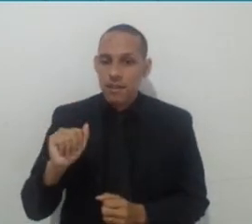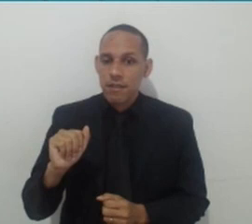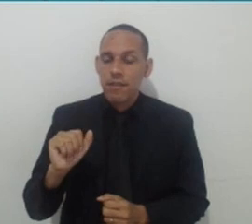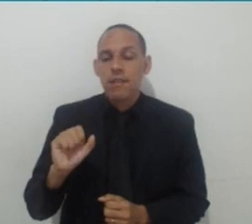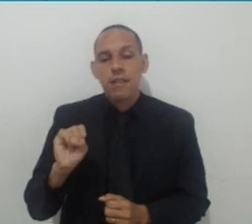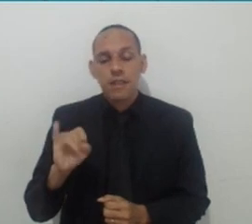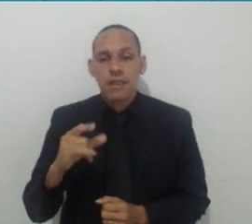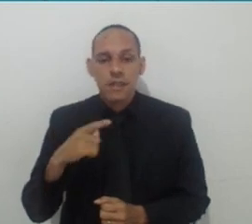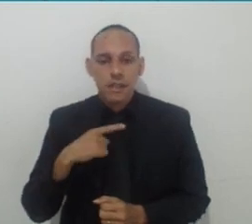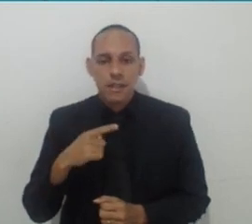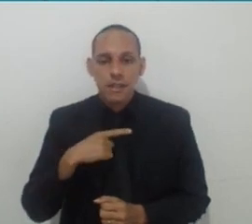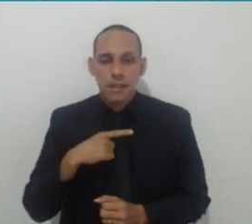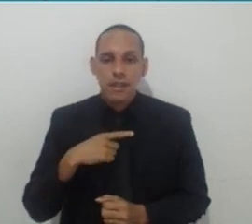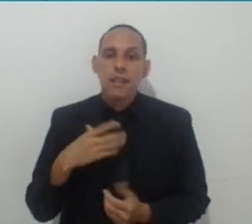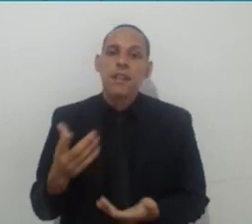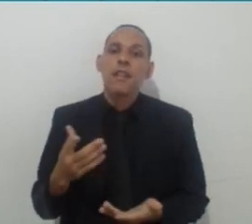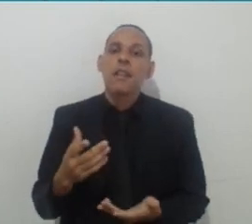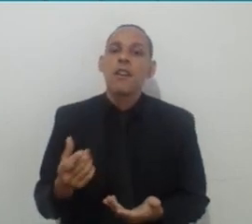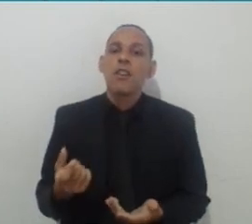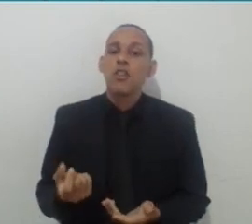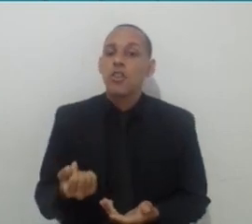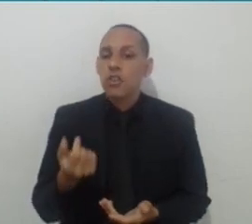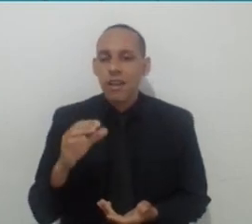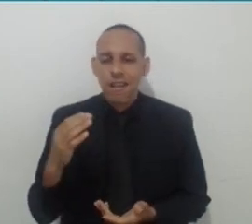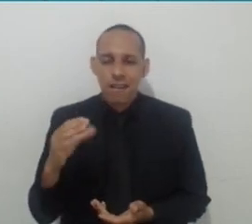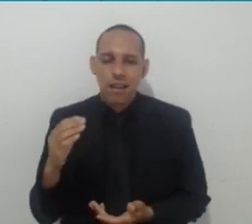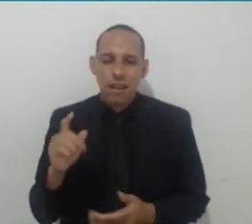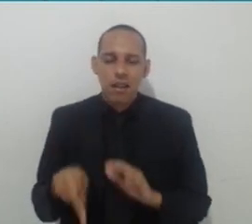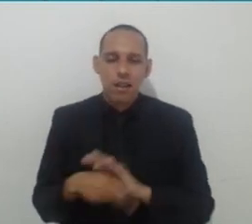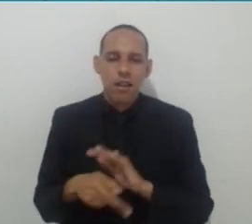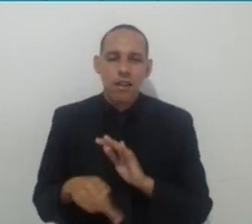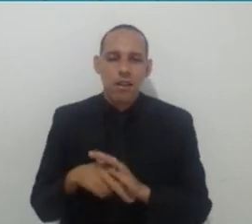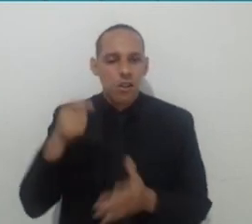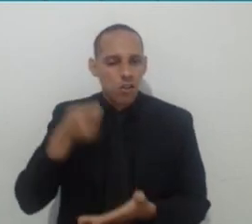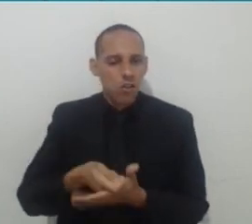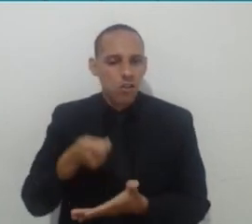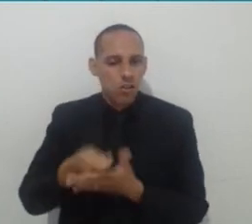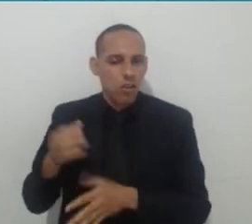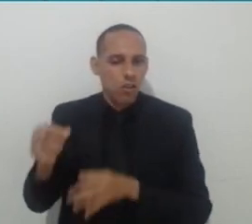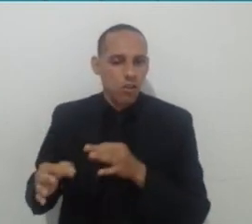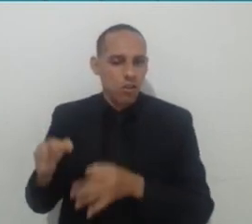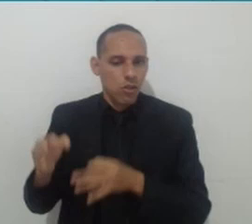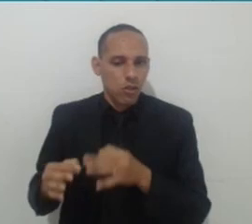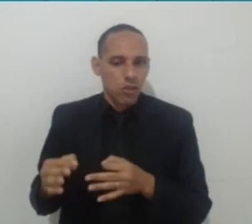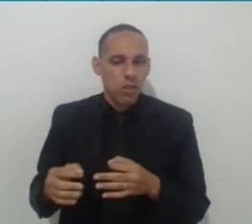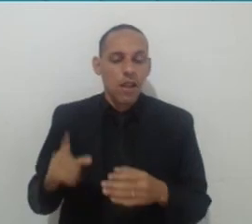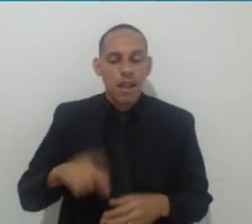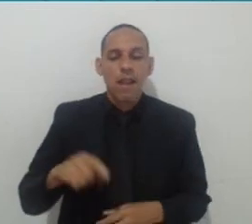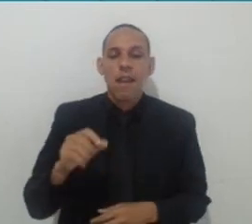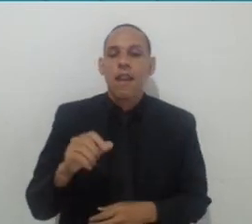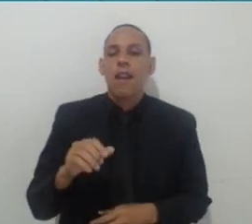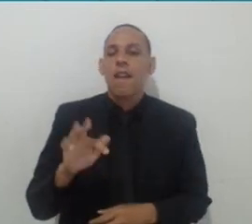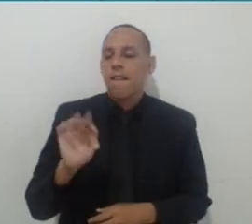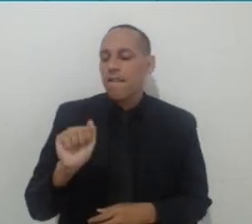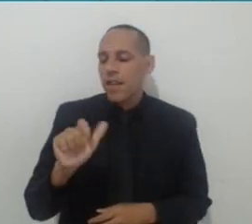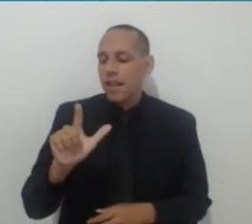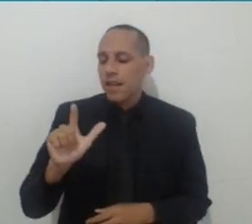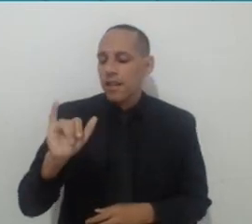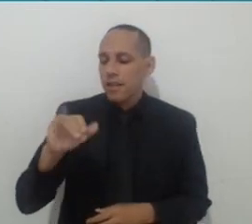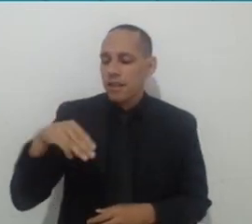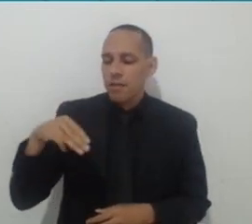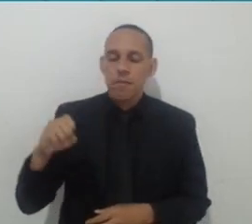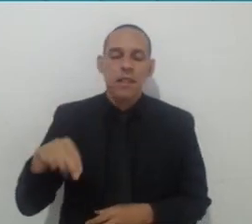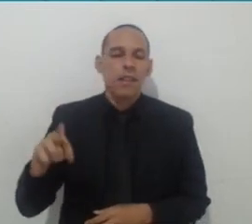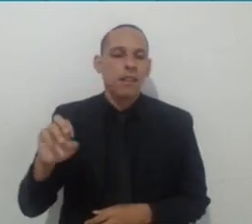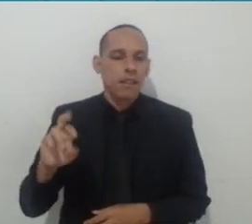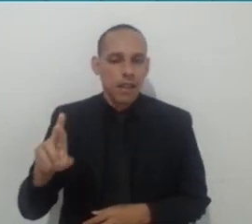advindos das condenações judiciais devem se submeter à regra geral referente à universalidade de juízo falimentar, conforme disposto no artigo 76 da